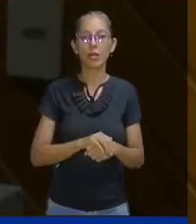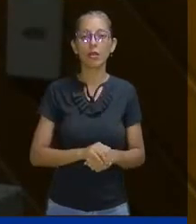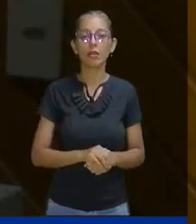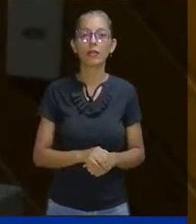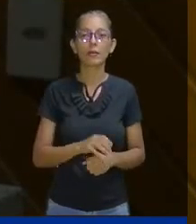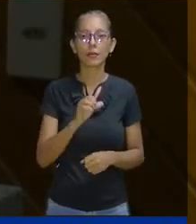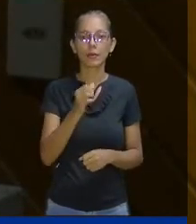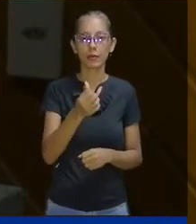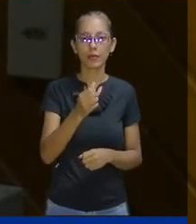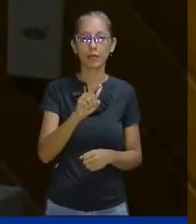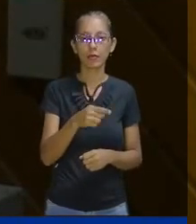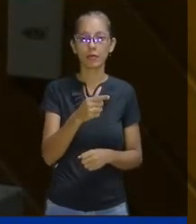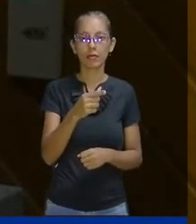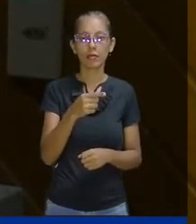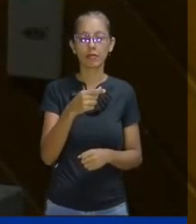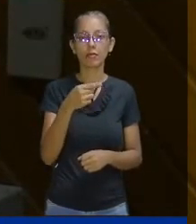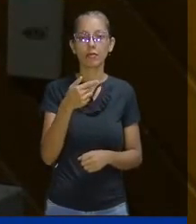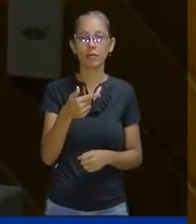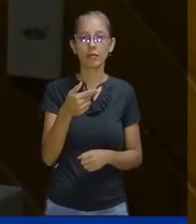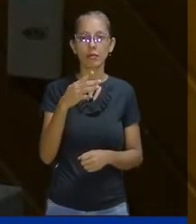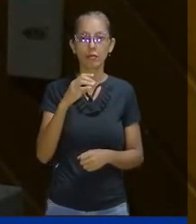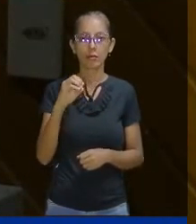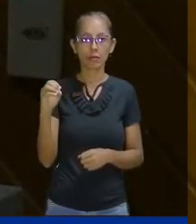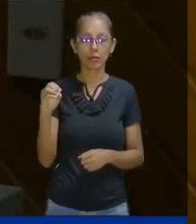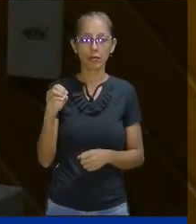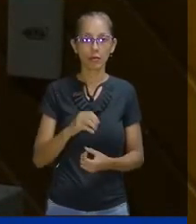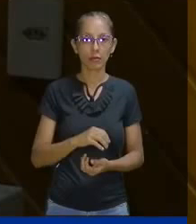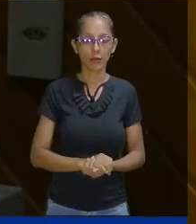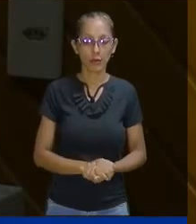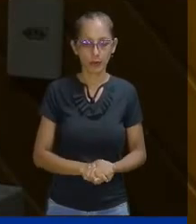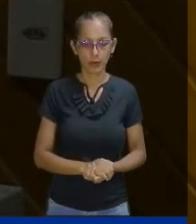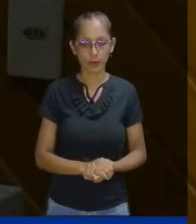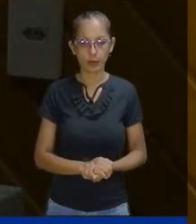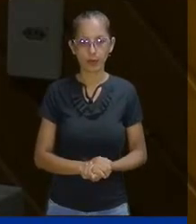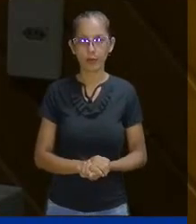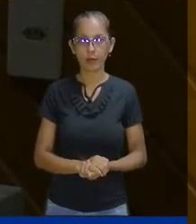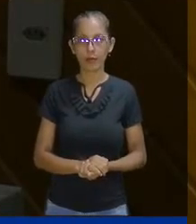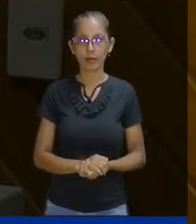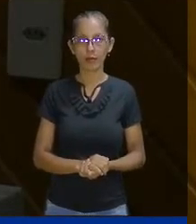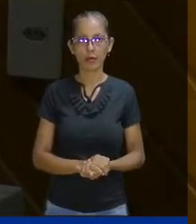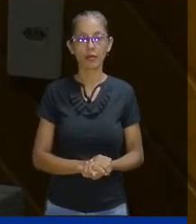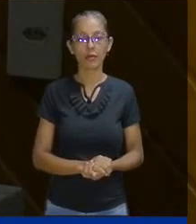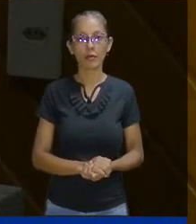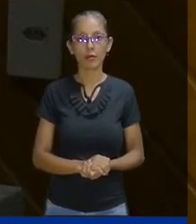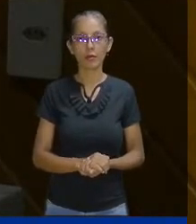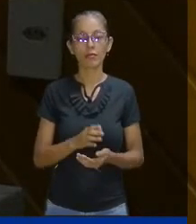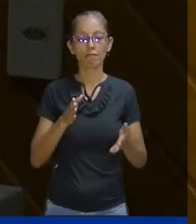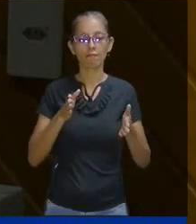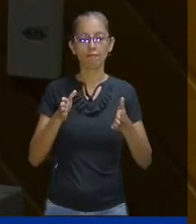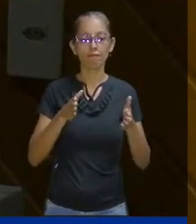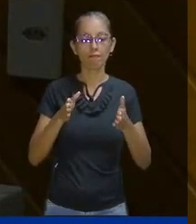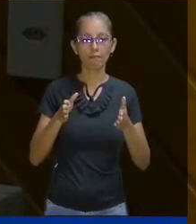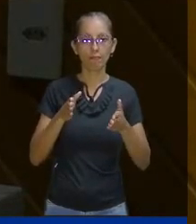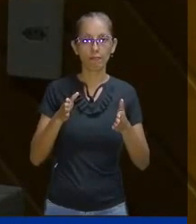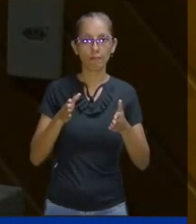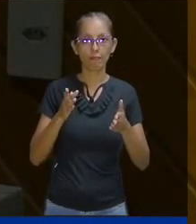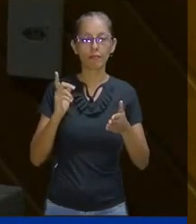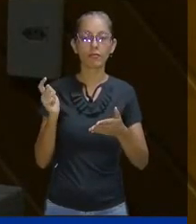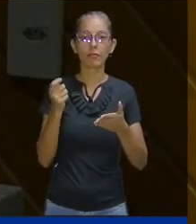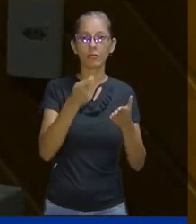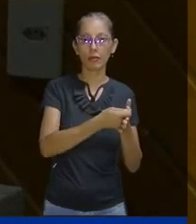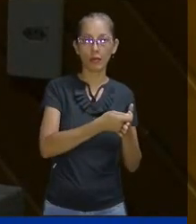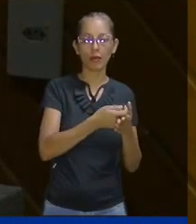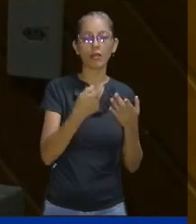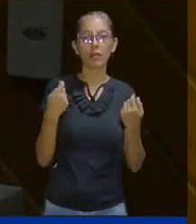6.045, sob pena de remessa dos autos à representação da Advocacia Geral da União para fim de cobrança. Fim do prazo, sem o ressarcimento dos valores